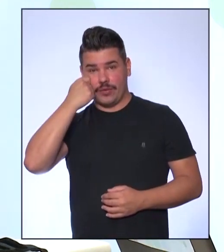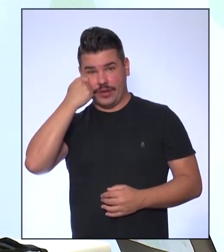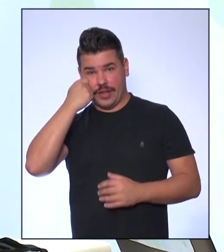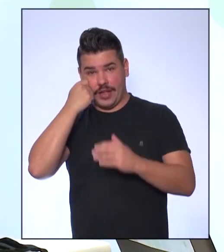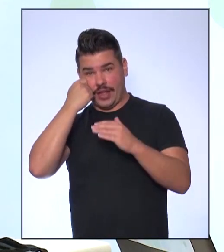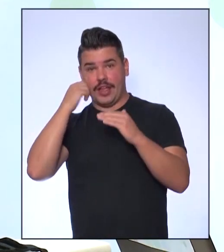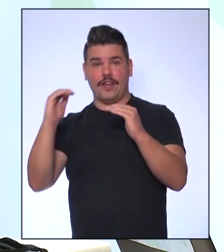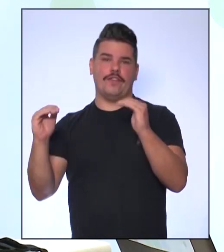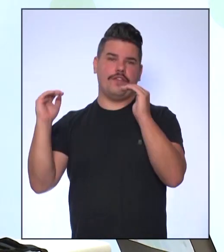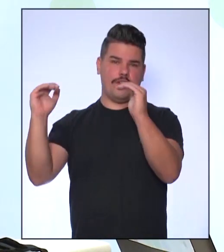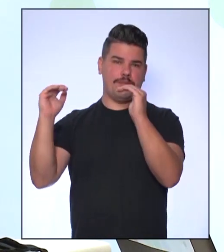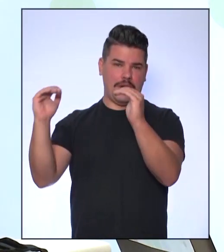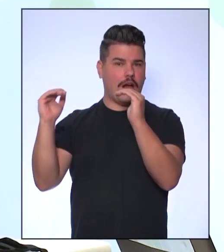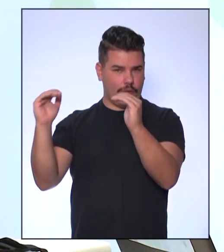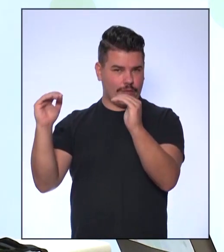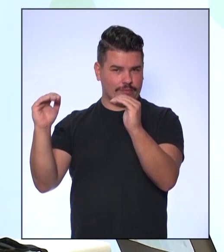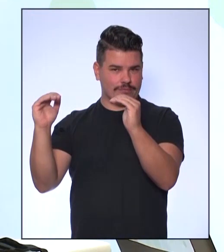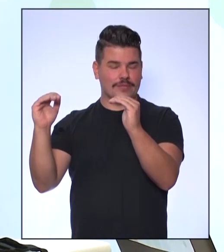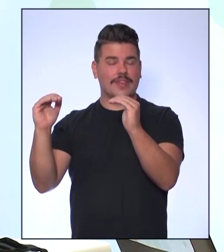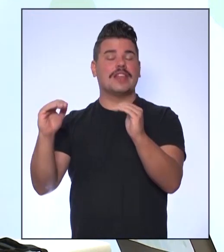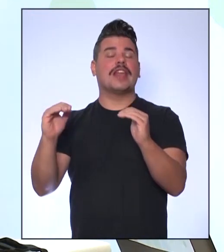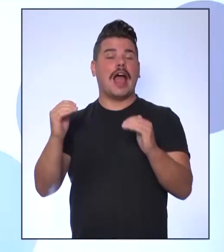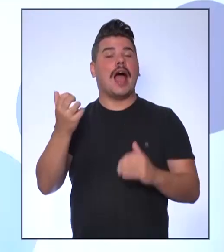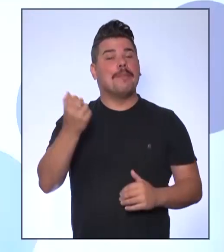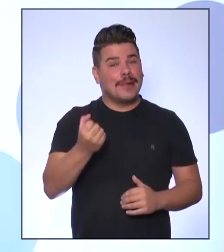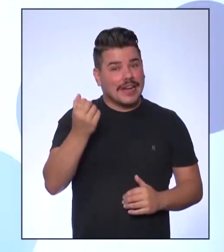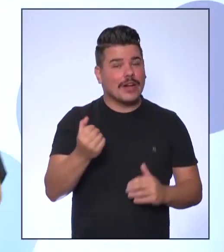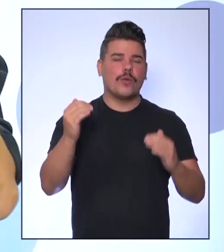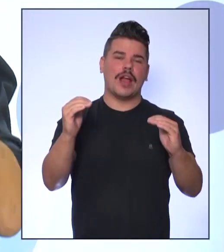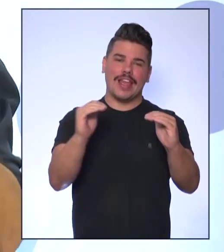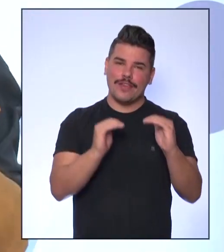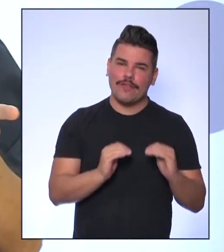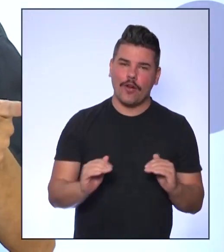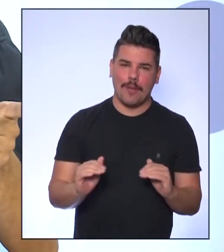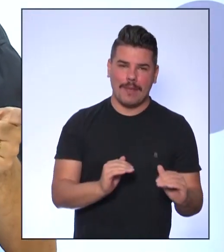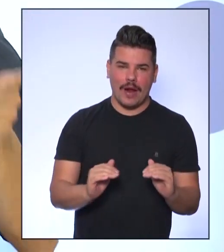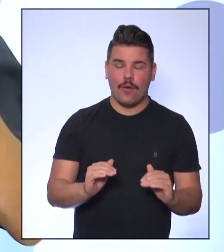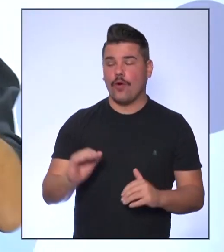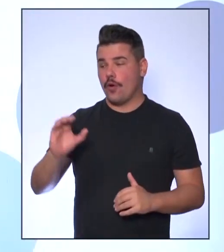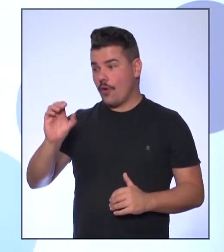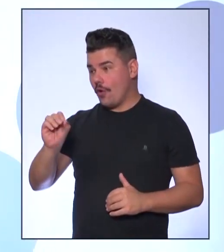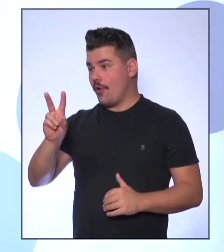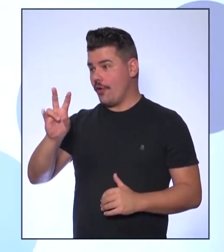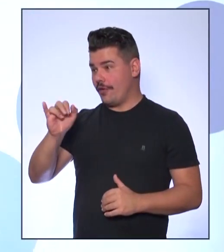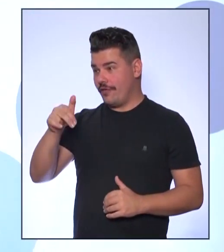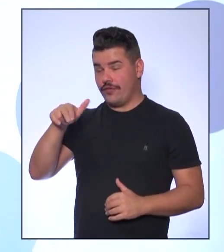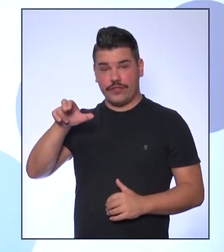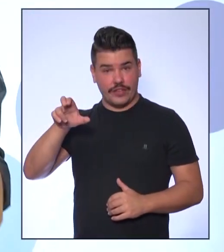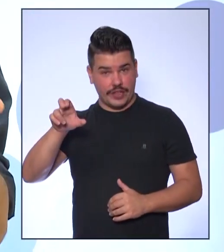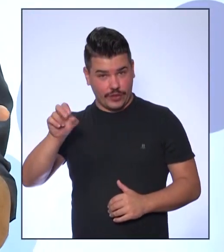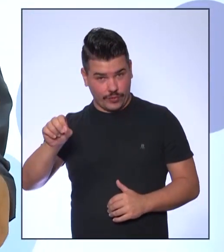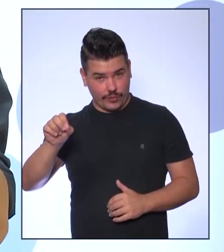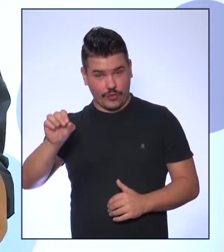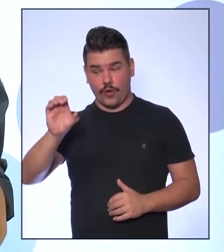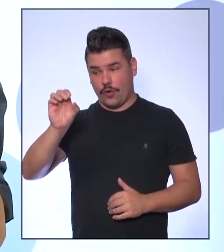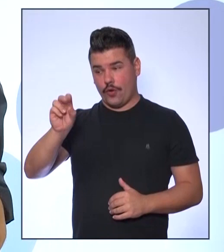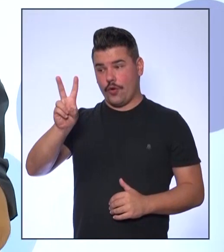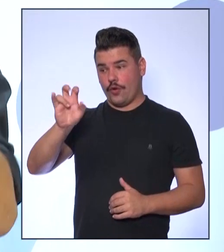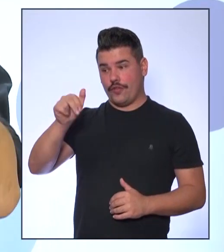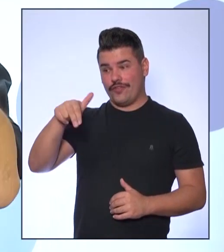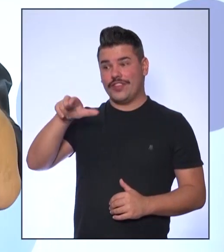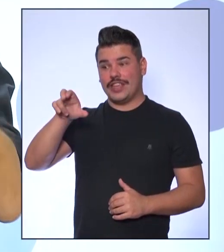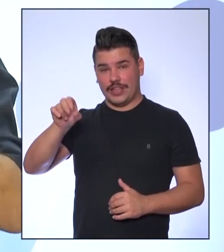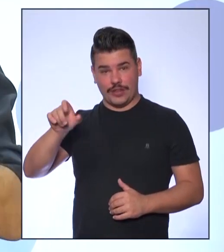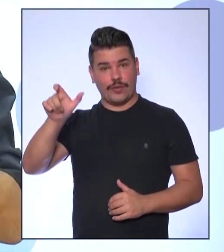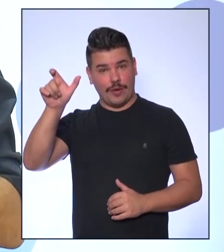é a informal. Então, né? Do verbo ouvir. Isso eu entendi. O ouvindo música. Esse primeiro ouvindo seria uma